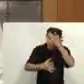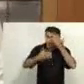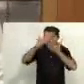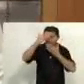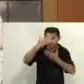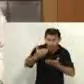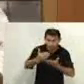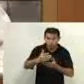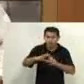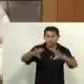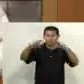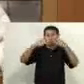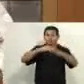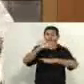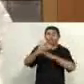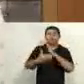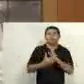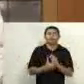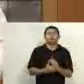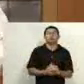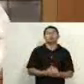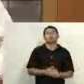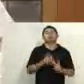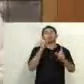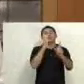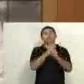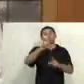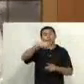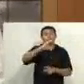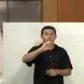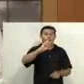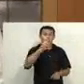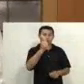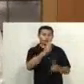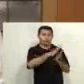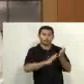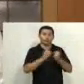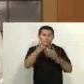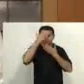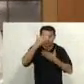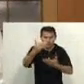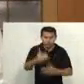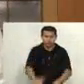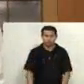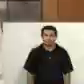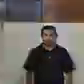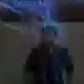Agradeço a atenção de todos e nos encontramos daqui a pouquinho no chat de atividade. Obrigado.